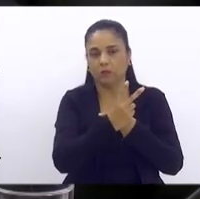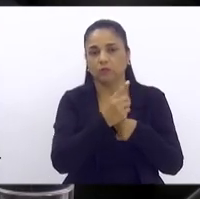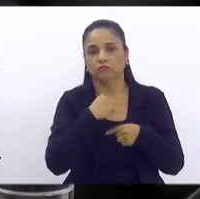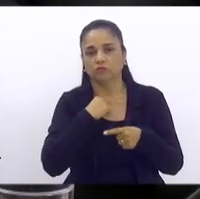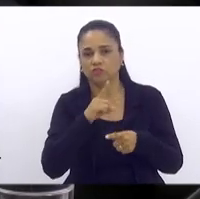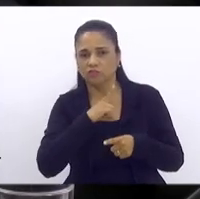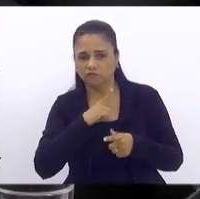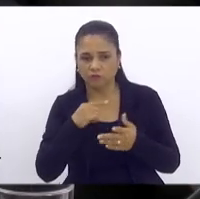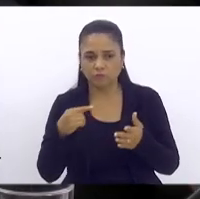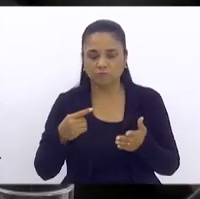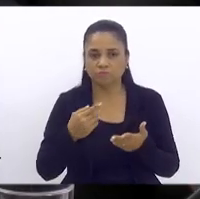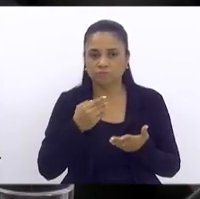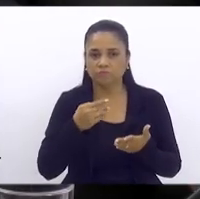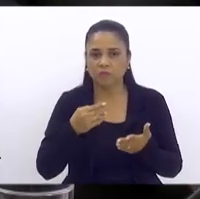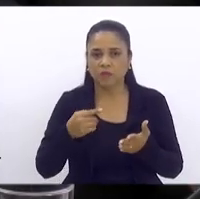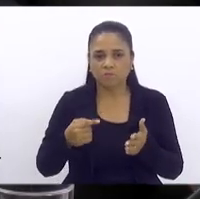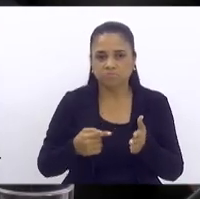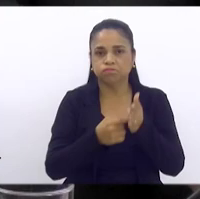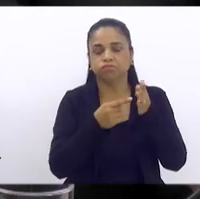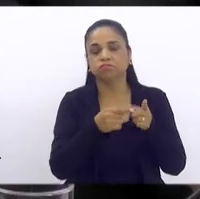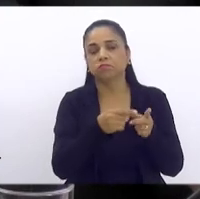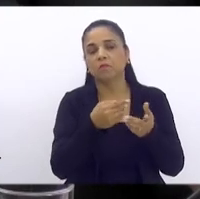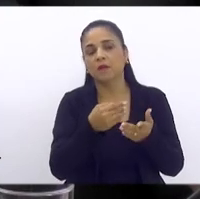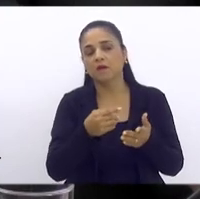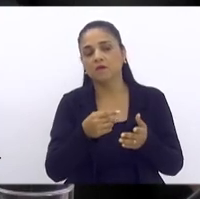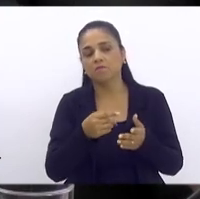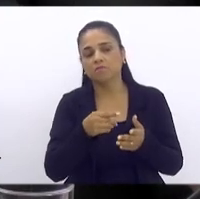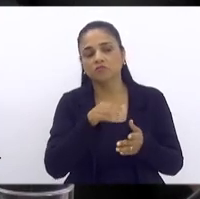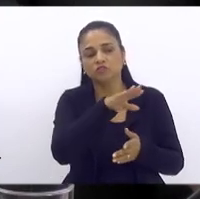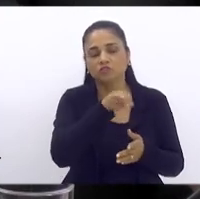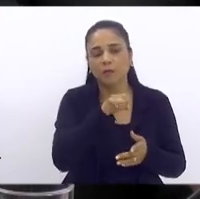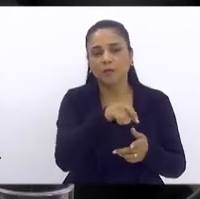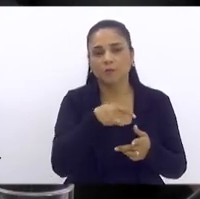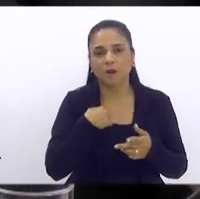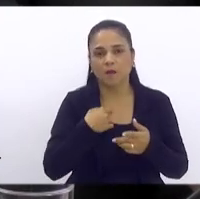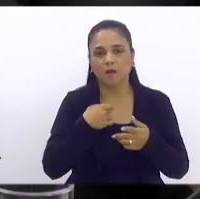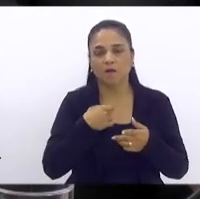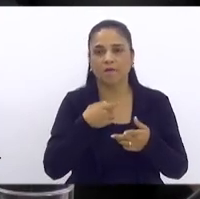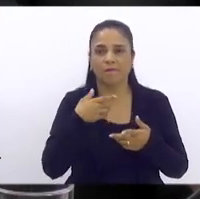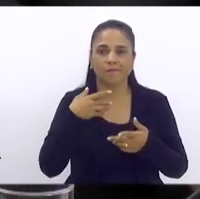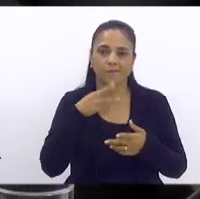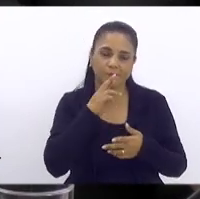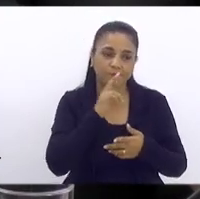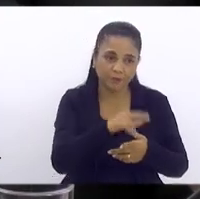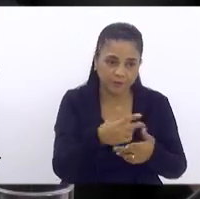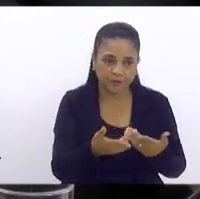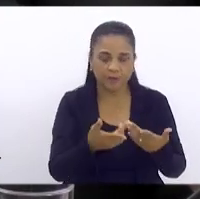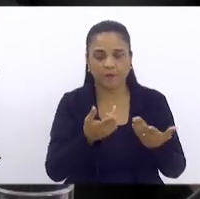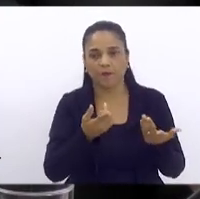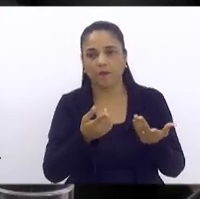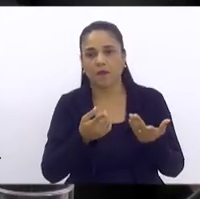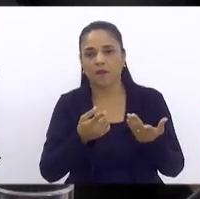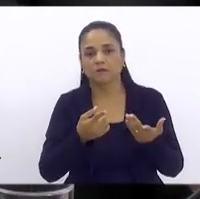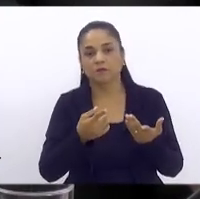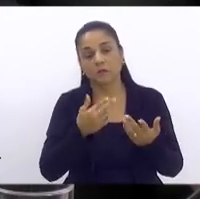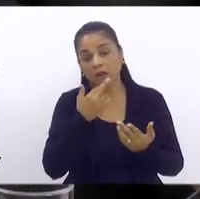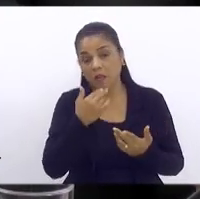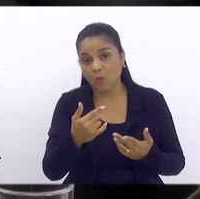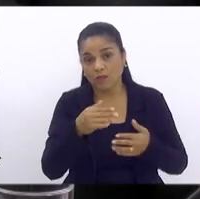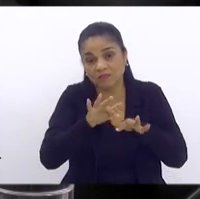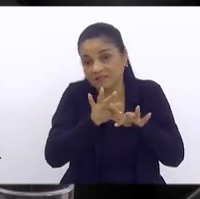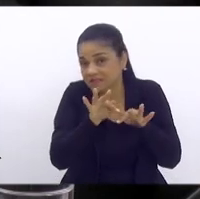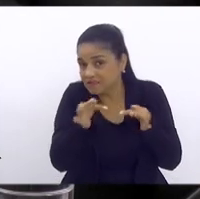foi intimado, o agressor para se defender, enfim, o que aconteceu no processo? A vítima precisa ter acesso a essas informações em linguagem simples,